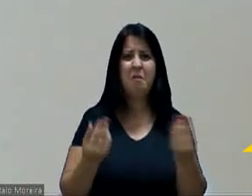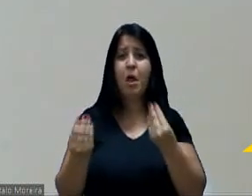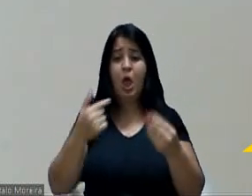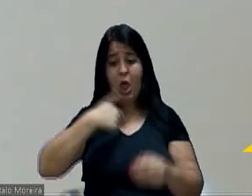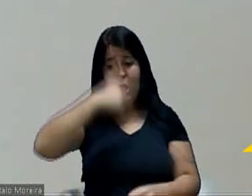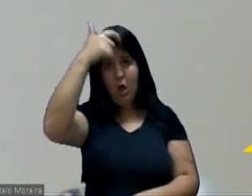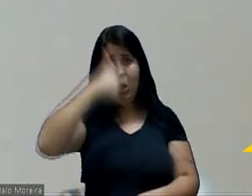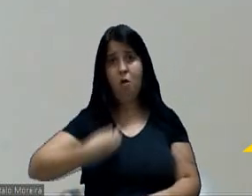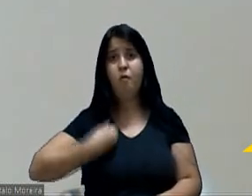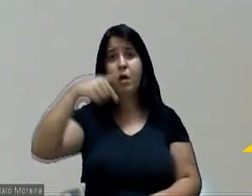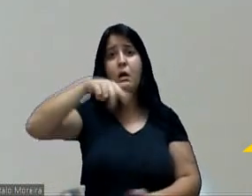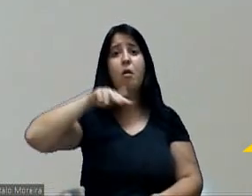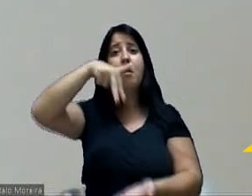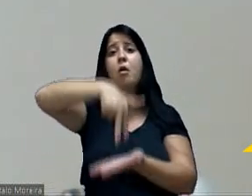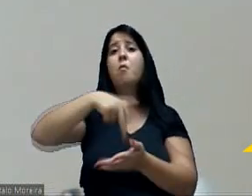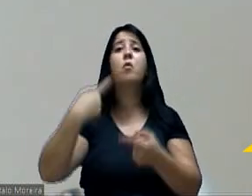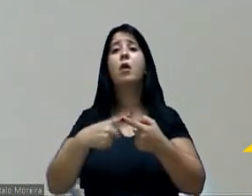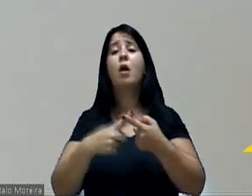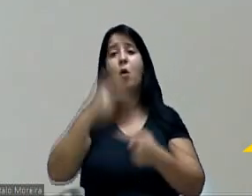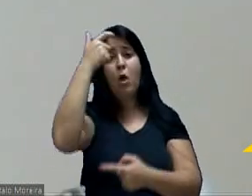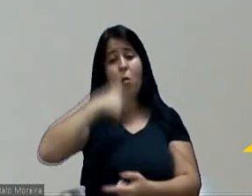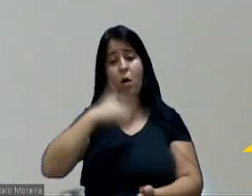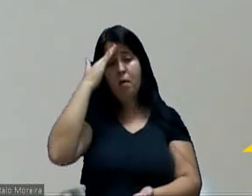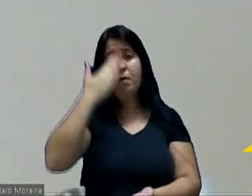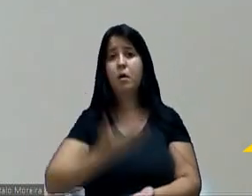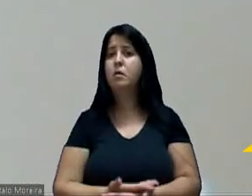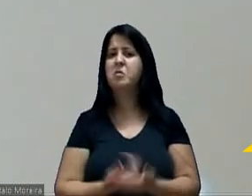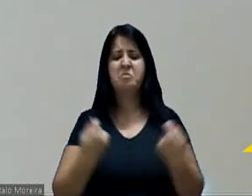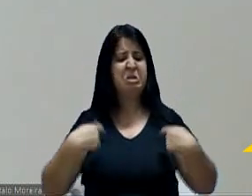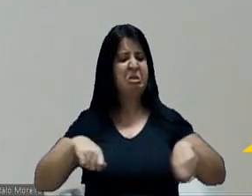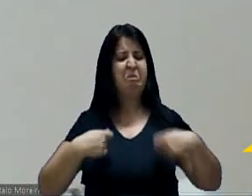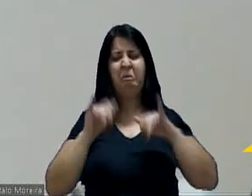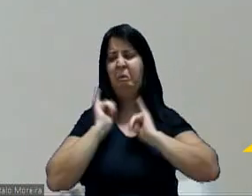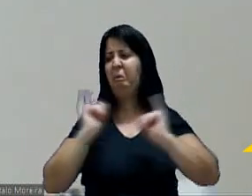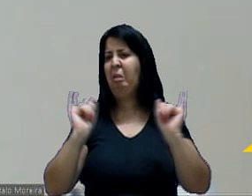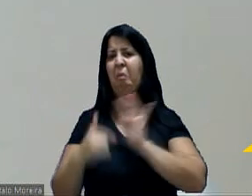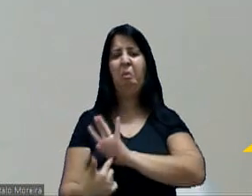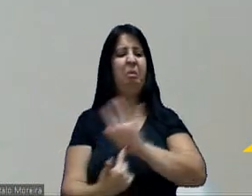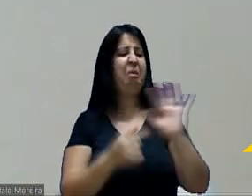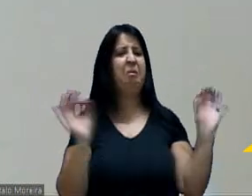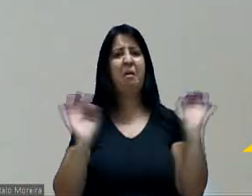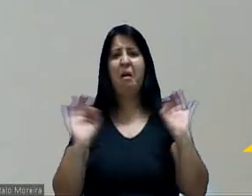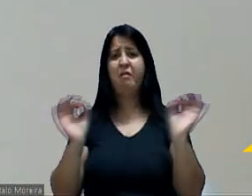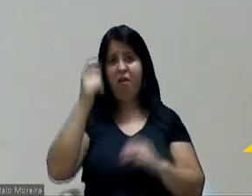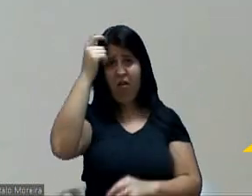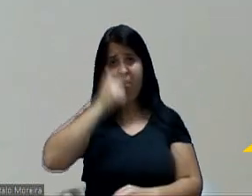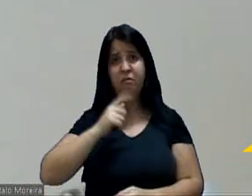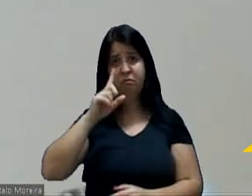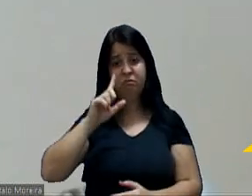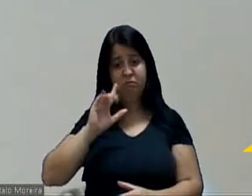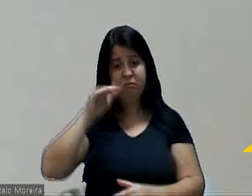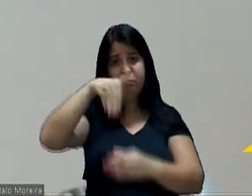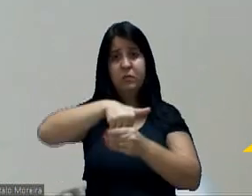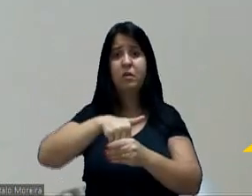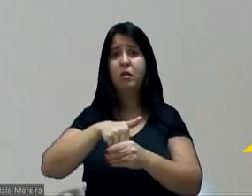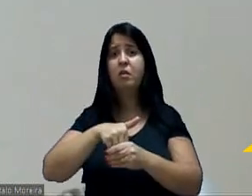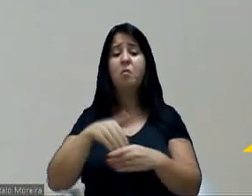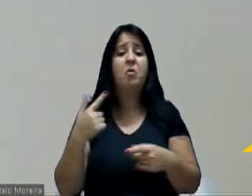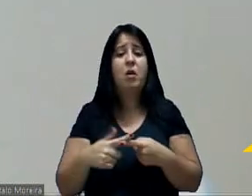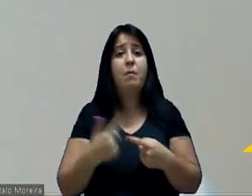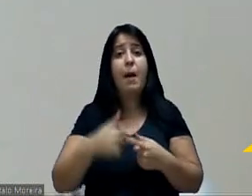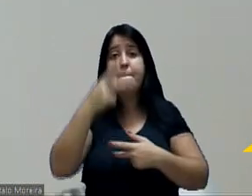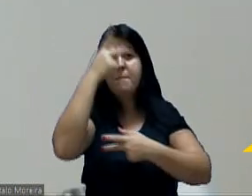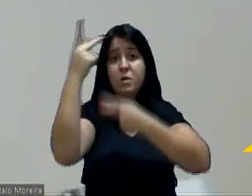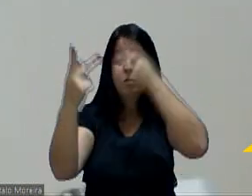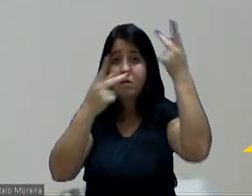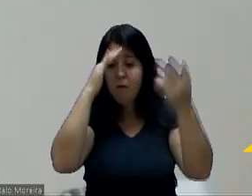para defender o que eu acredito. Agora, não preciso fazer média com ninguém. Não fui eleito assim. Fui eleito para aquelas pessoas que têm senso crítico. Se